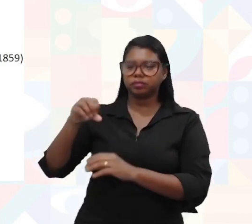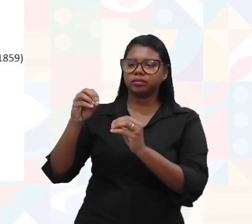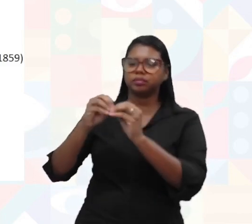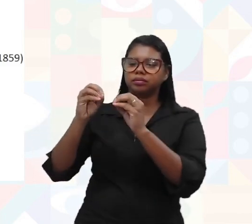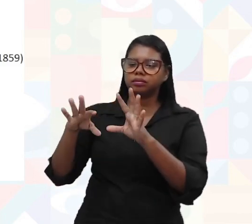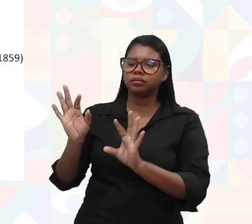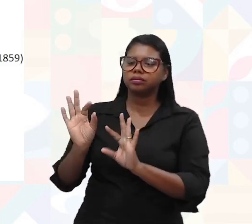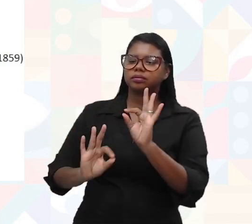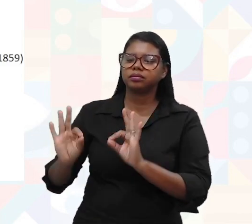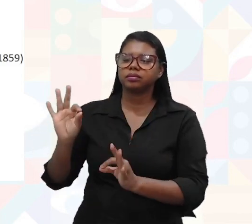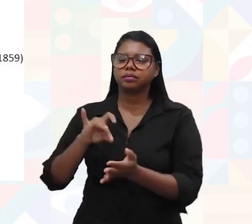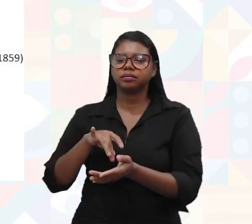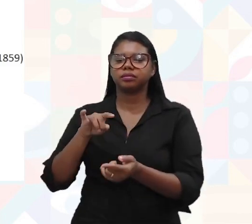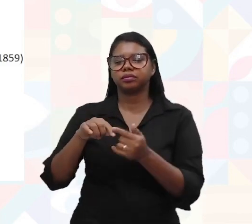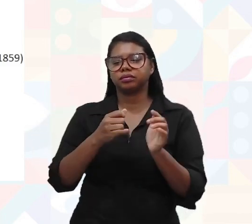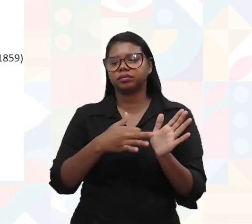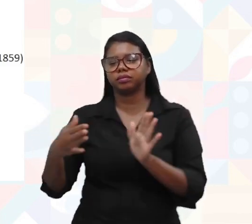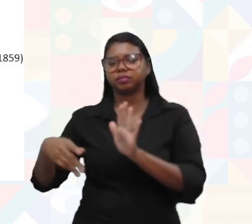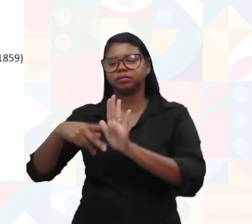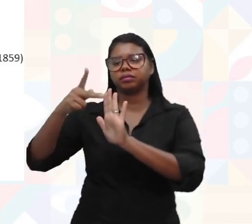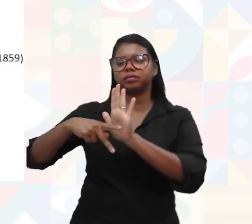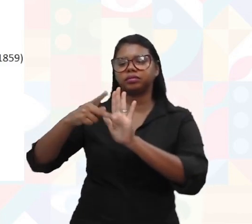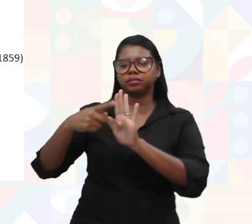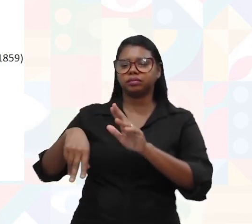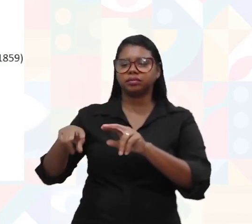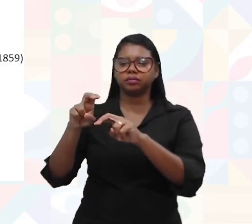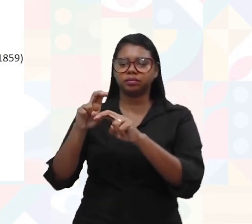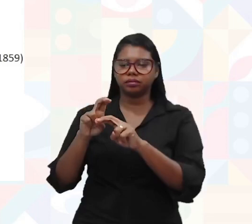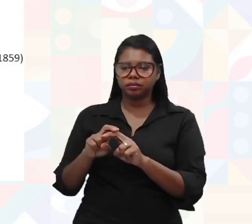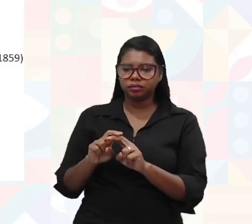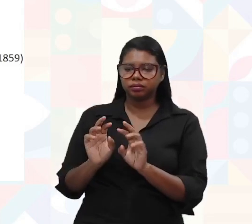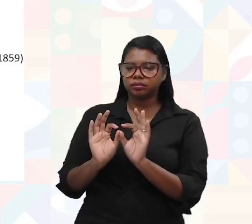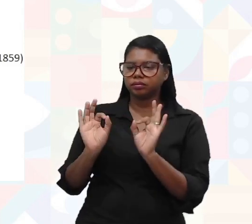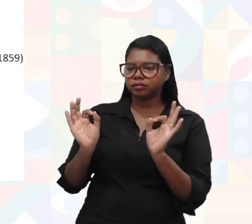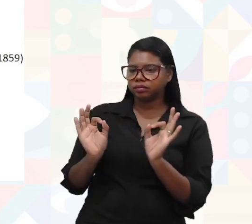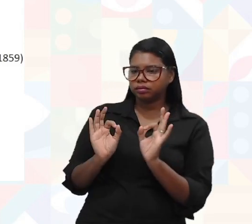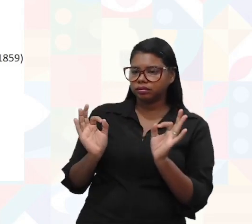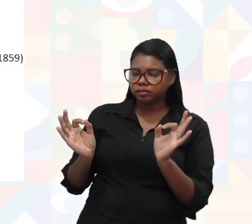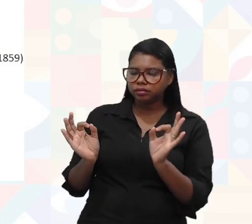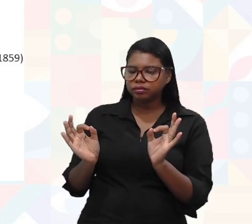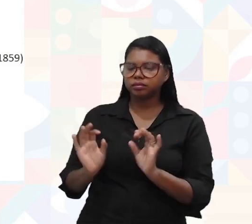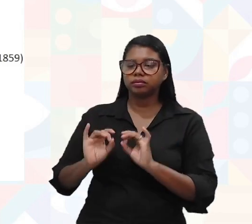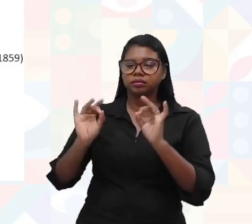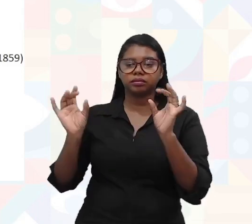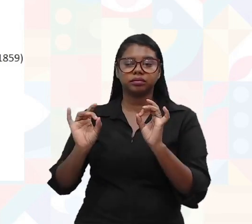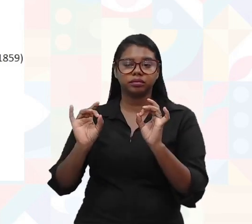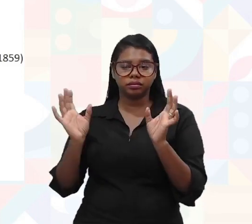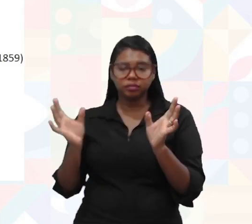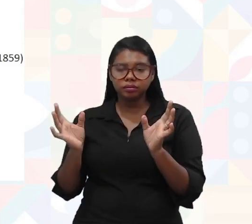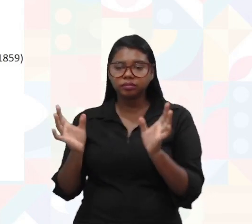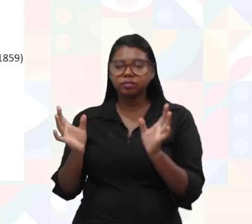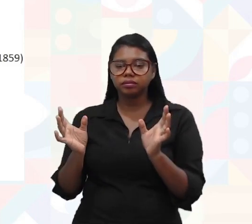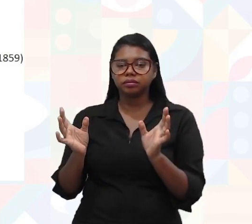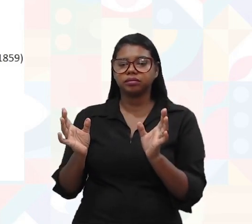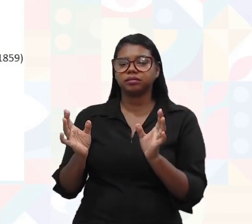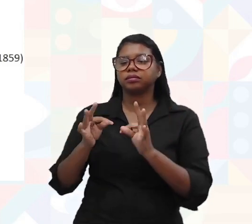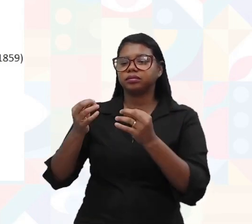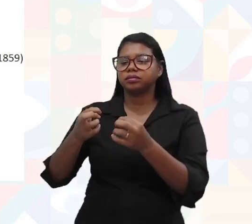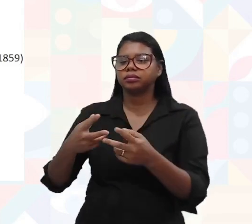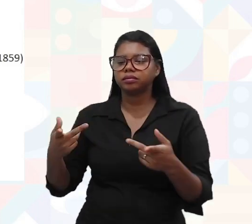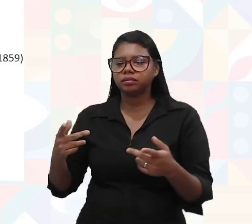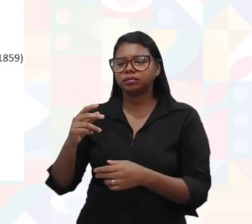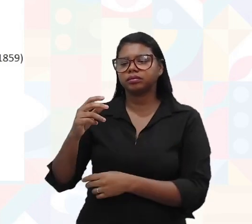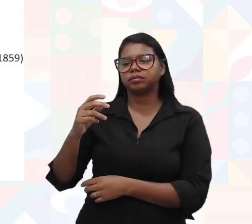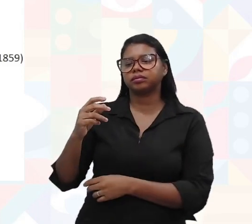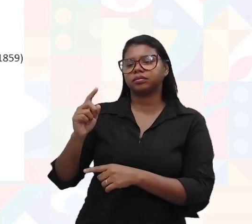de projetos de cadeiras que ele vendia desmontado, né, com todas as peças, você comprava